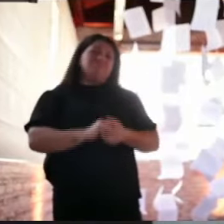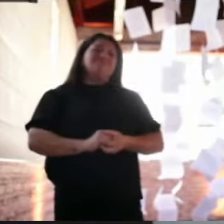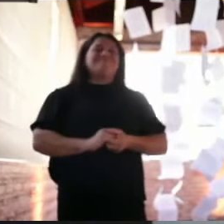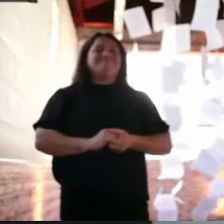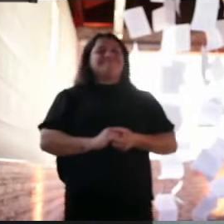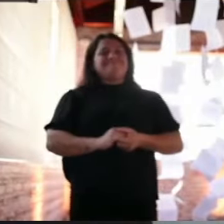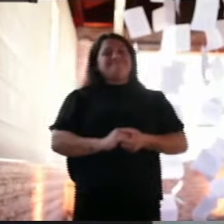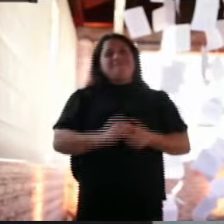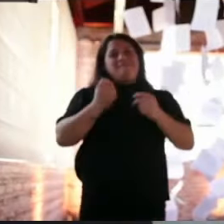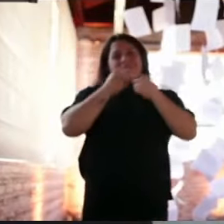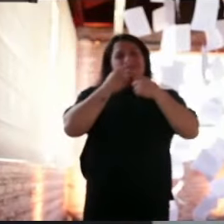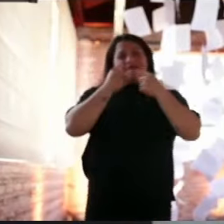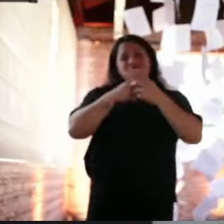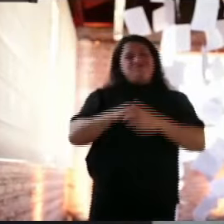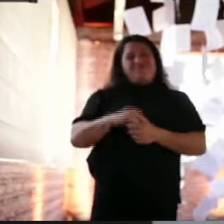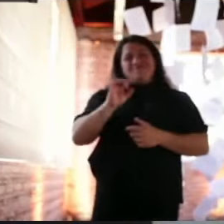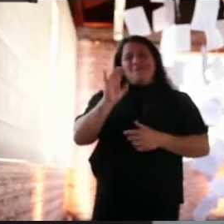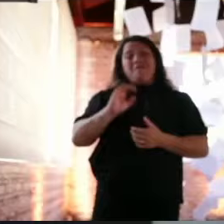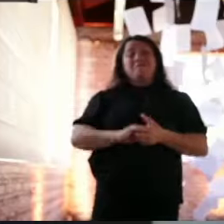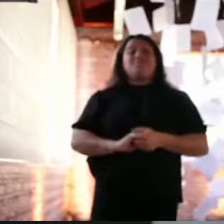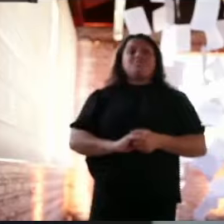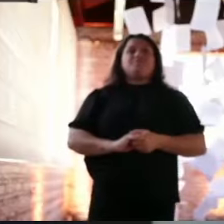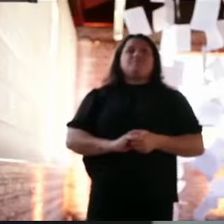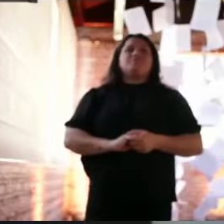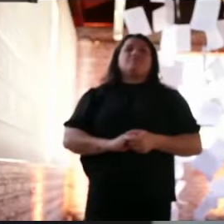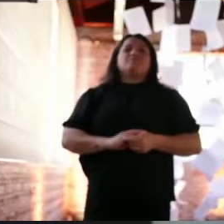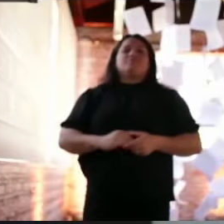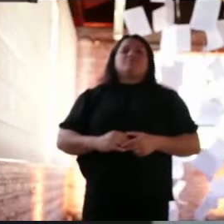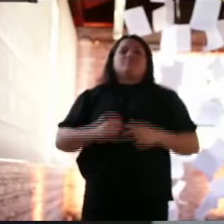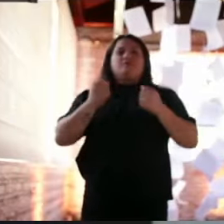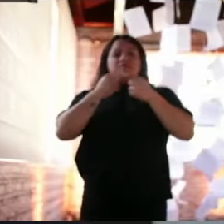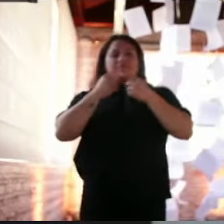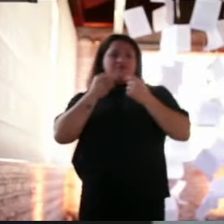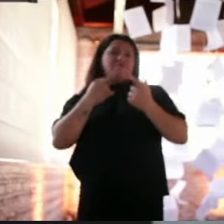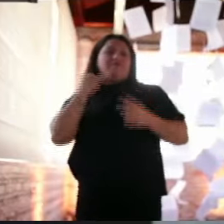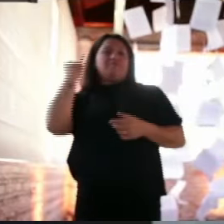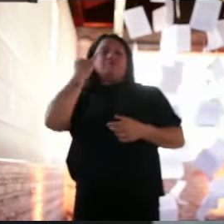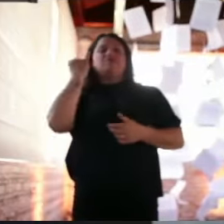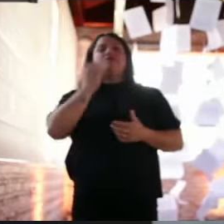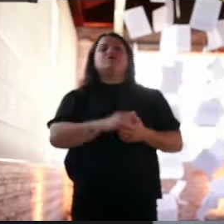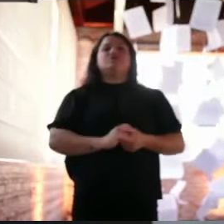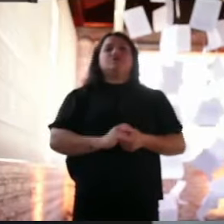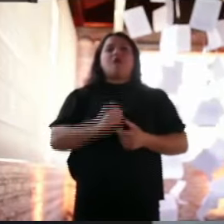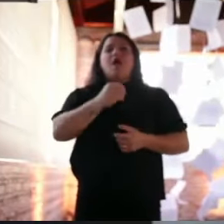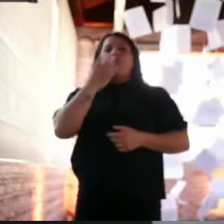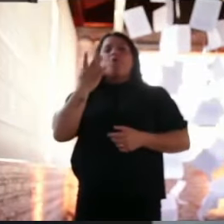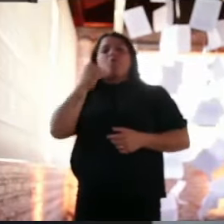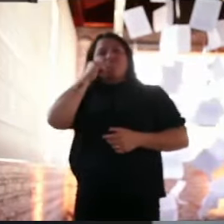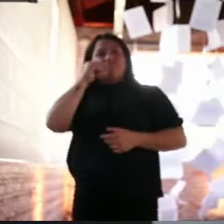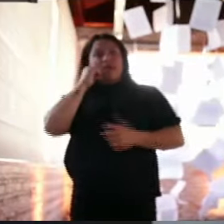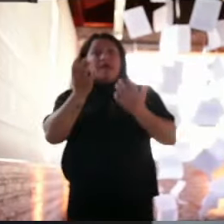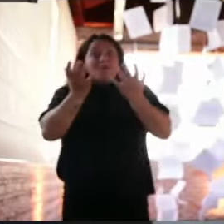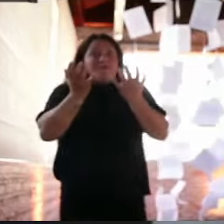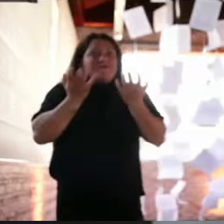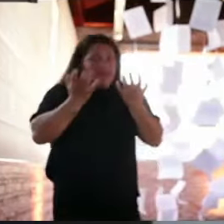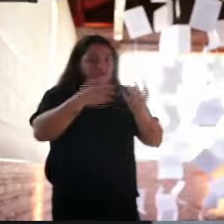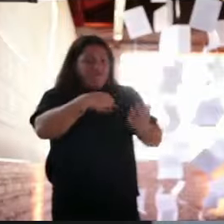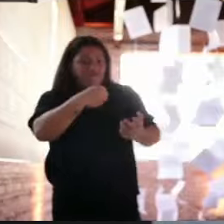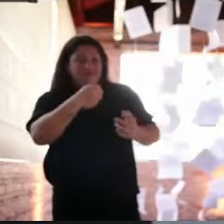é só uma piadinha assim né as mulheres estão dizendo isso é importante é uma piadinha mais importante algumas mulheres dizem eu quero ter filho